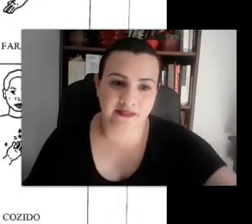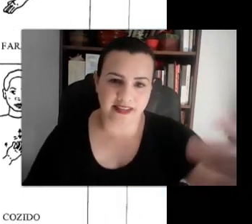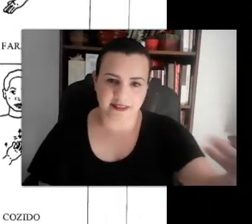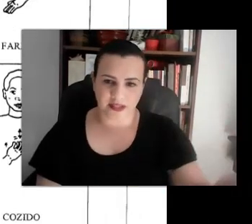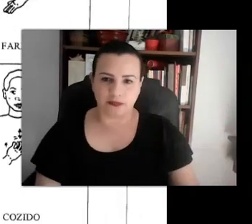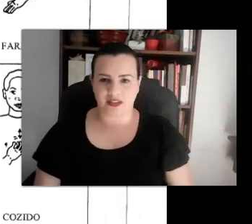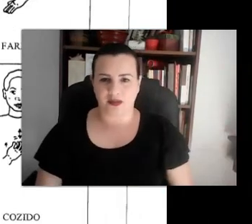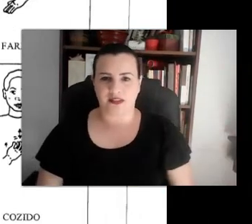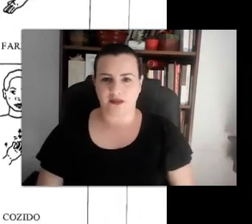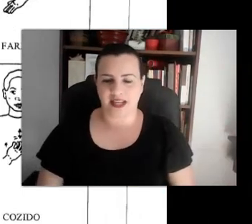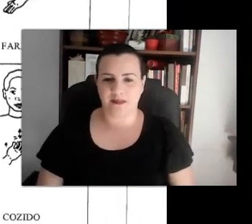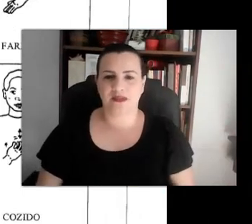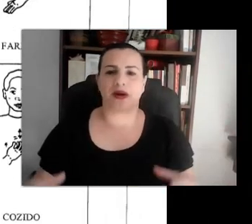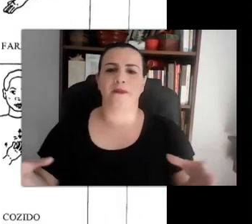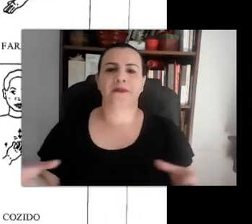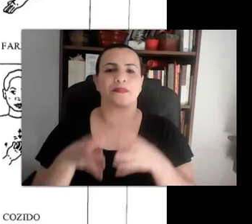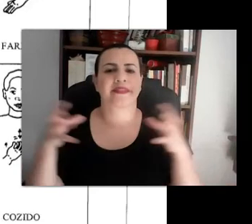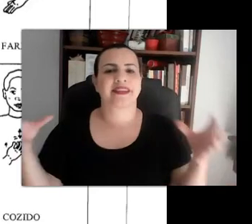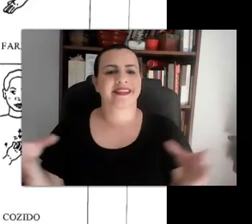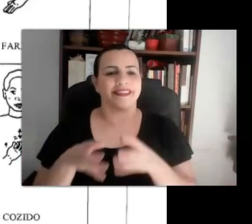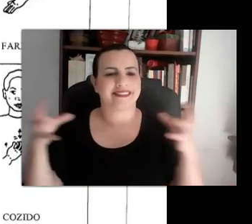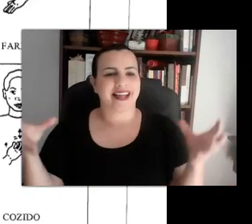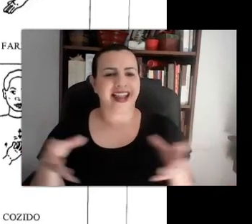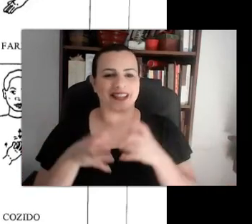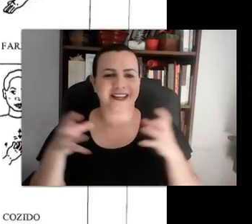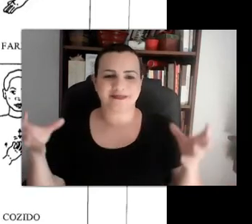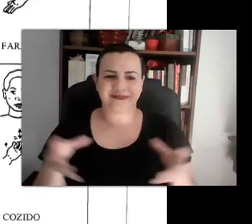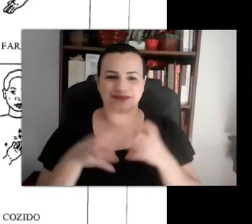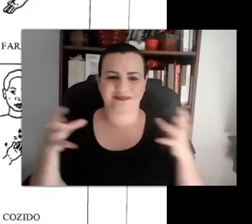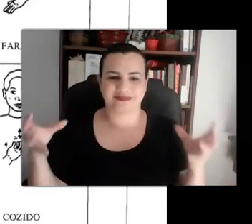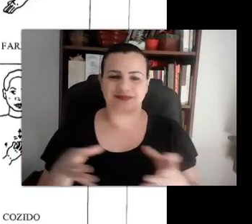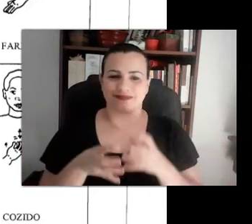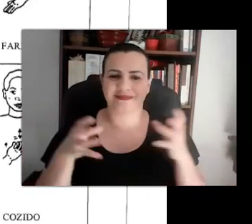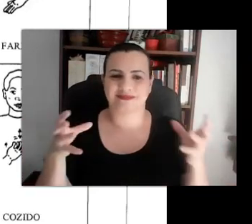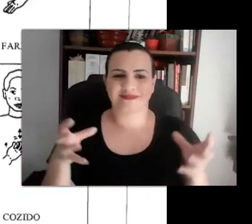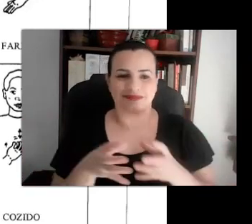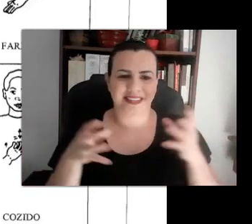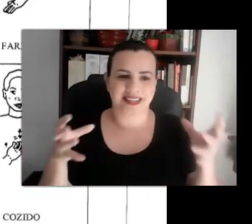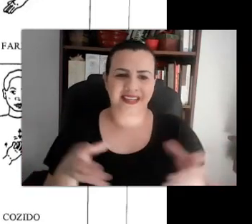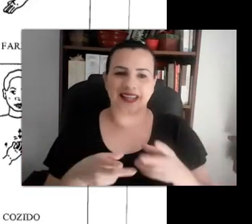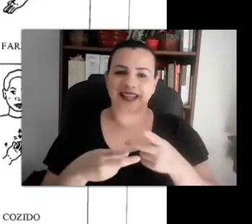Pode haver variação linguística, ok, pessoal? Salada.